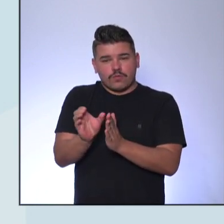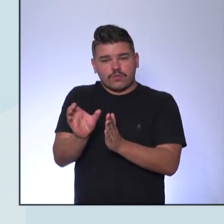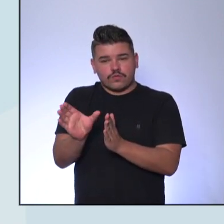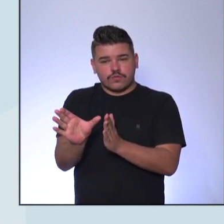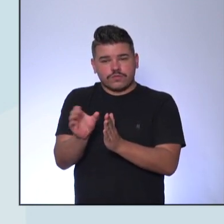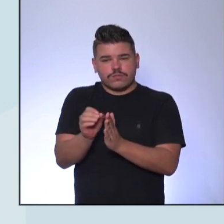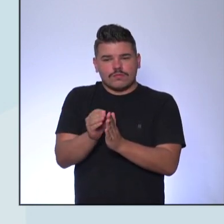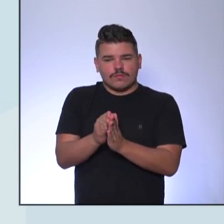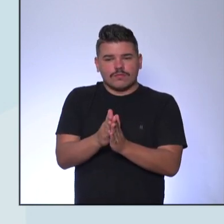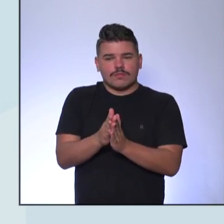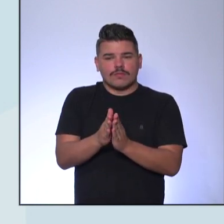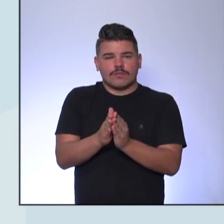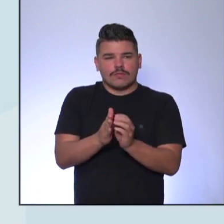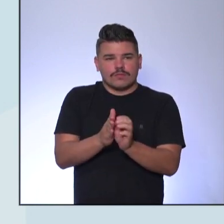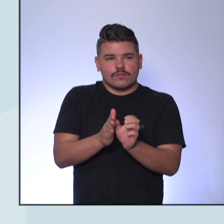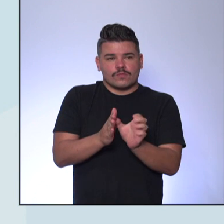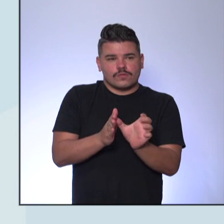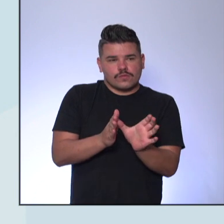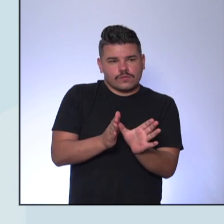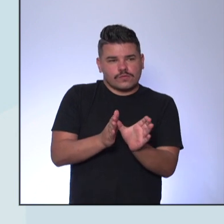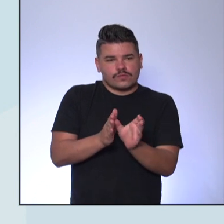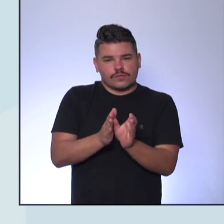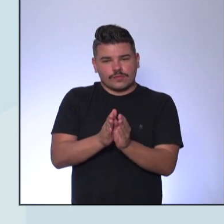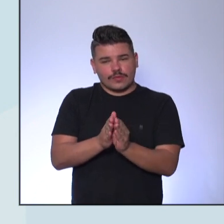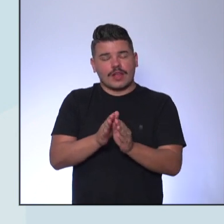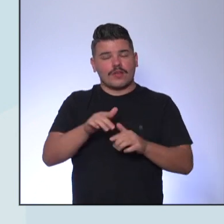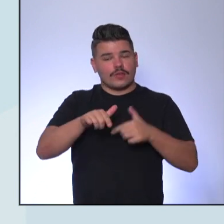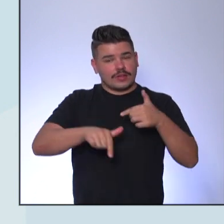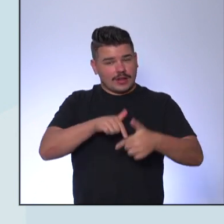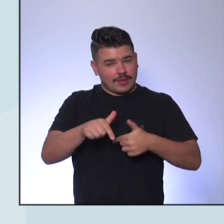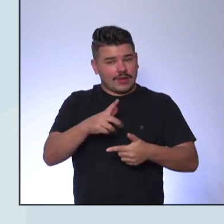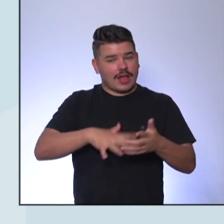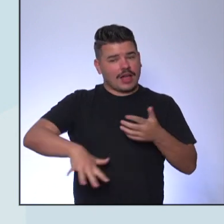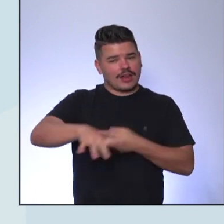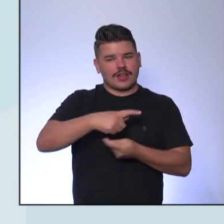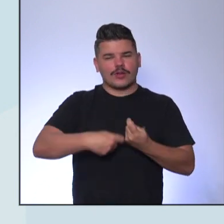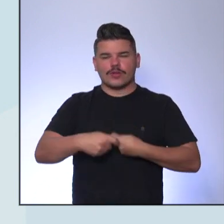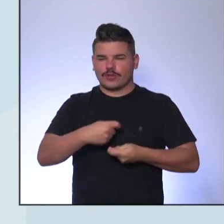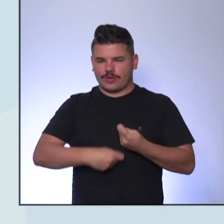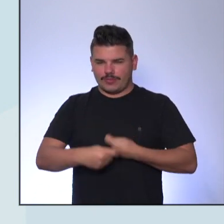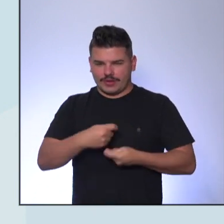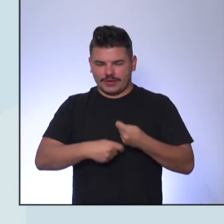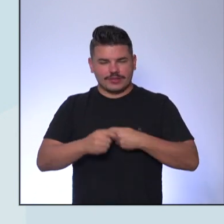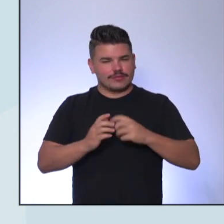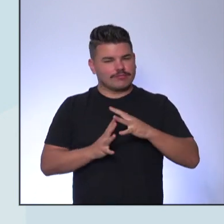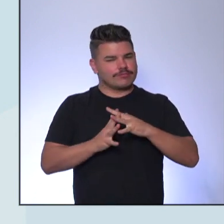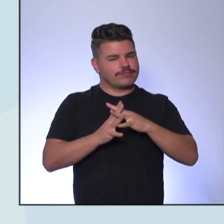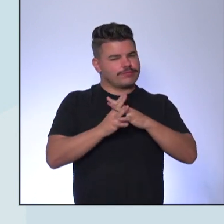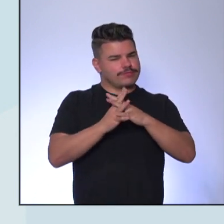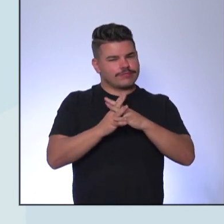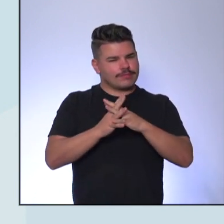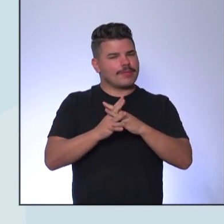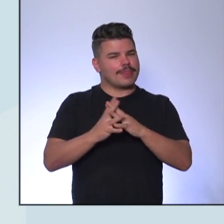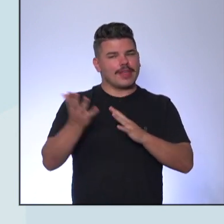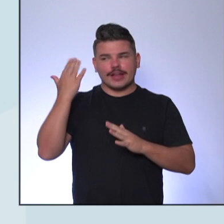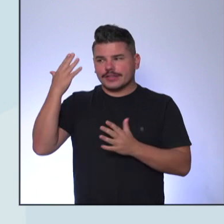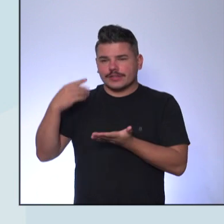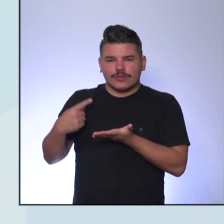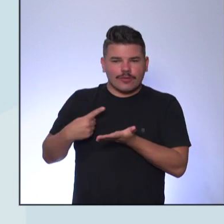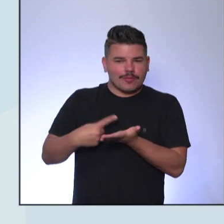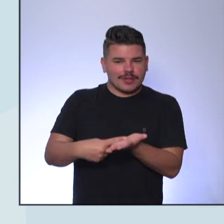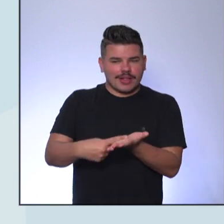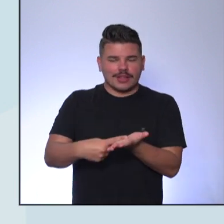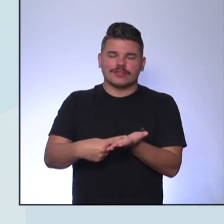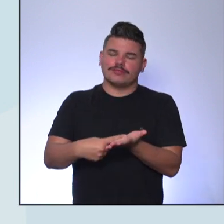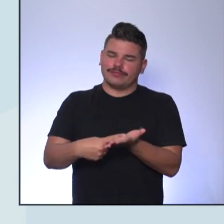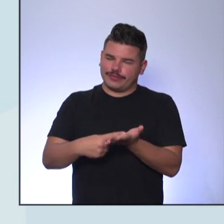essas economias, né, essas atividades econômicas, elas ultrapassaram inicialmente aquele tratado que foi